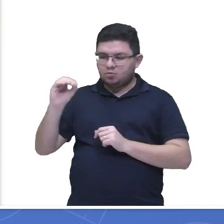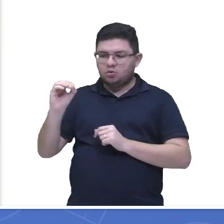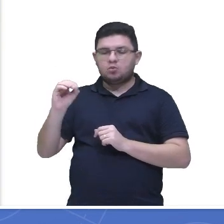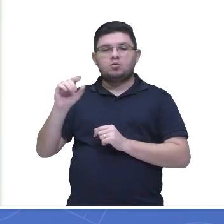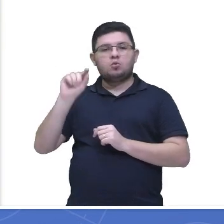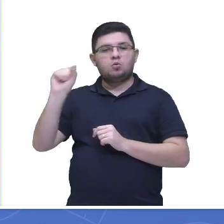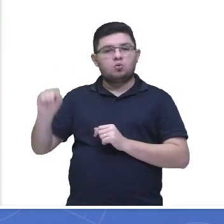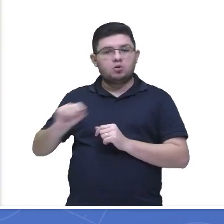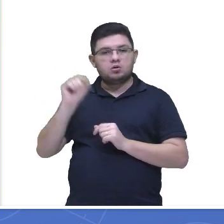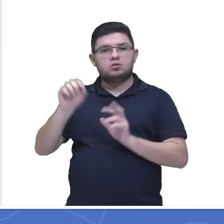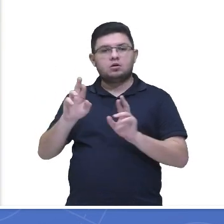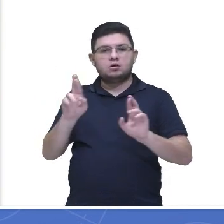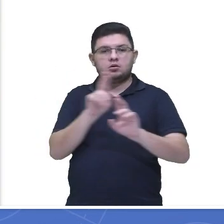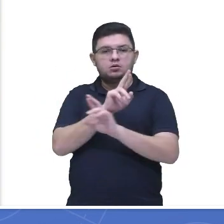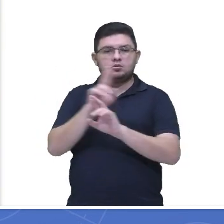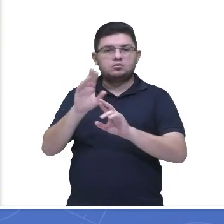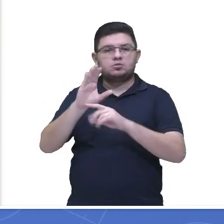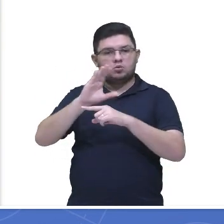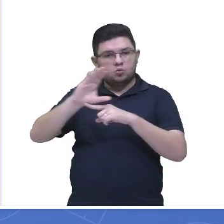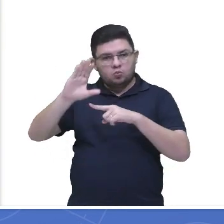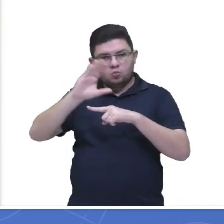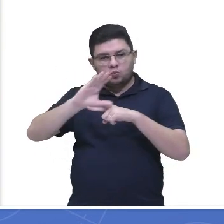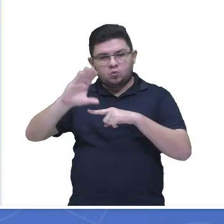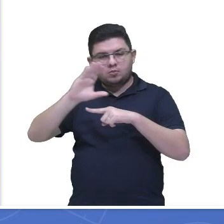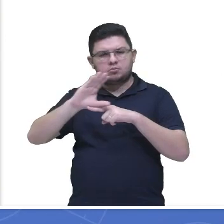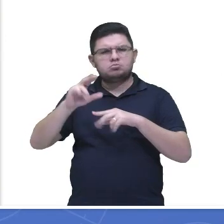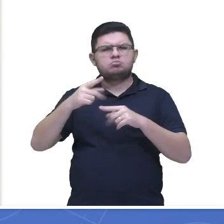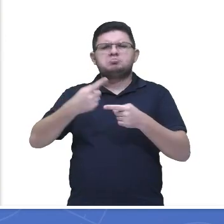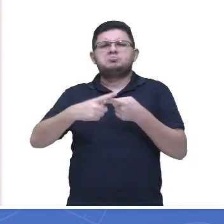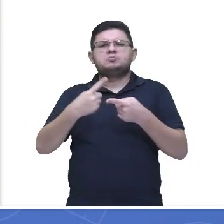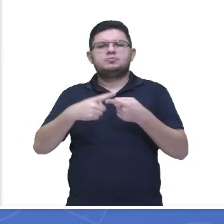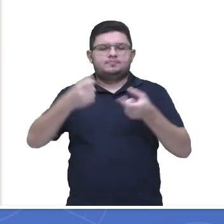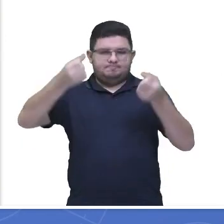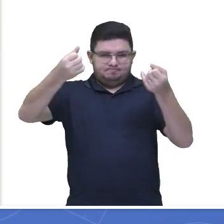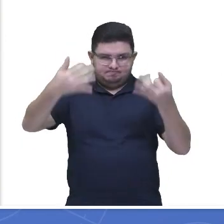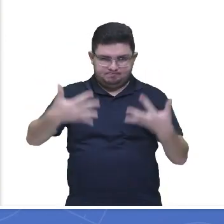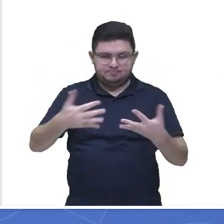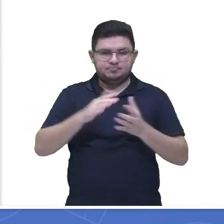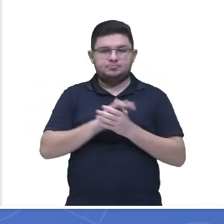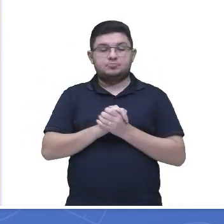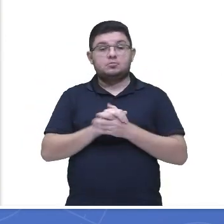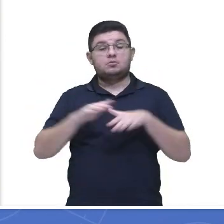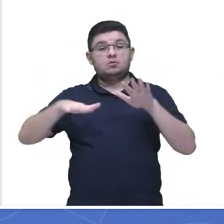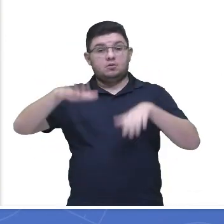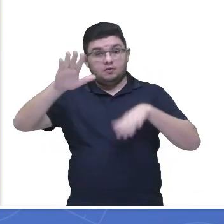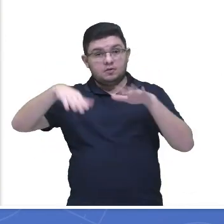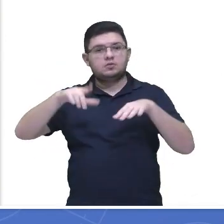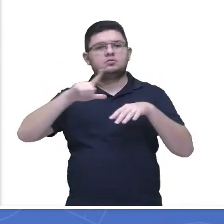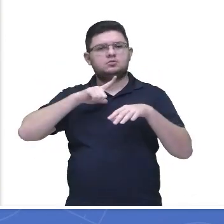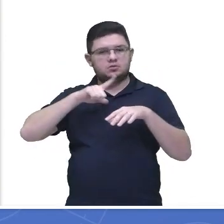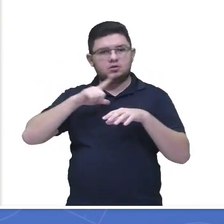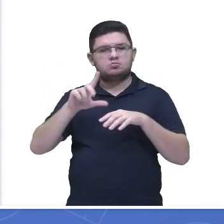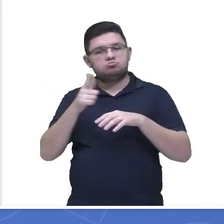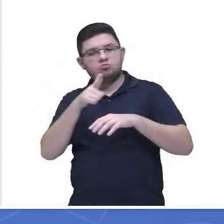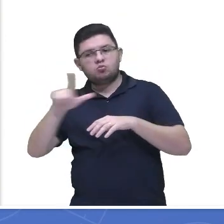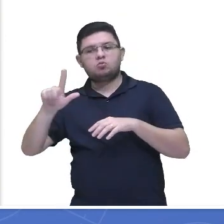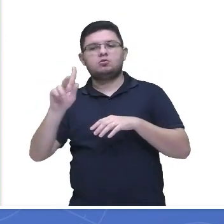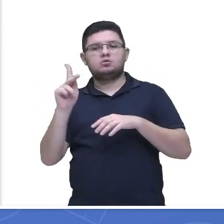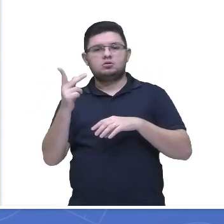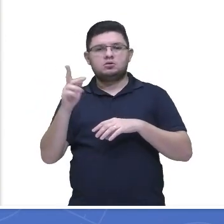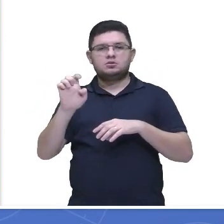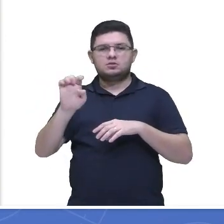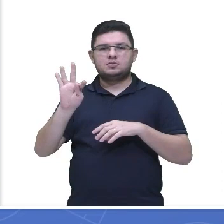por quê? Porque, às vezes, tem o heteroátomo, mas está fora da